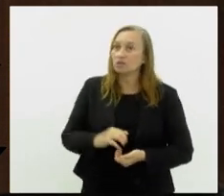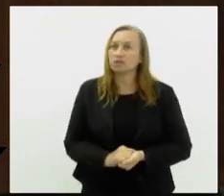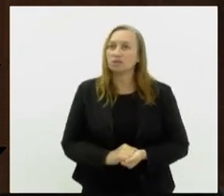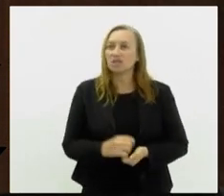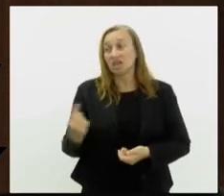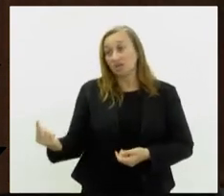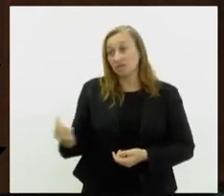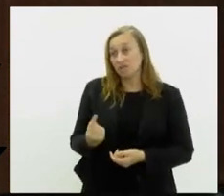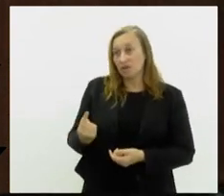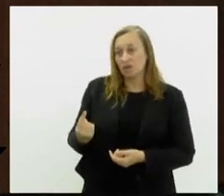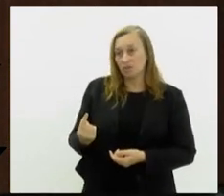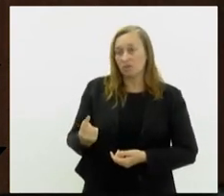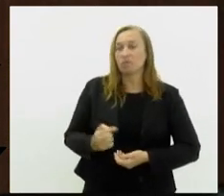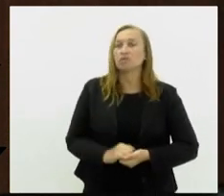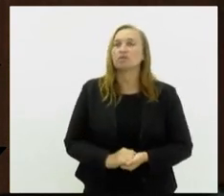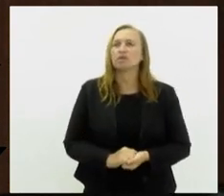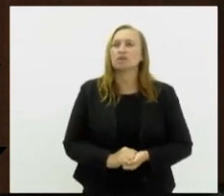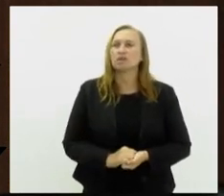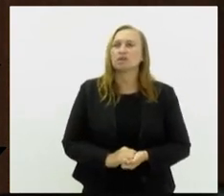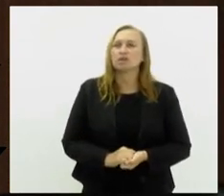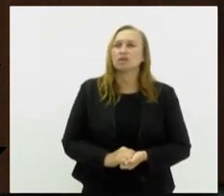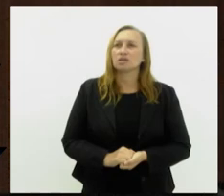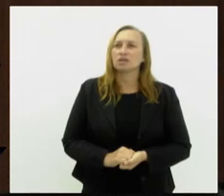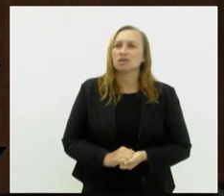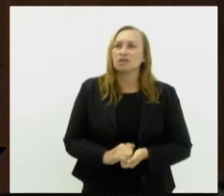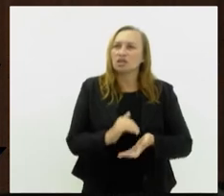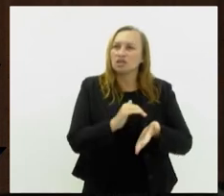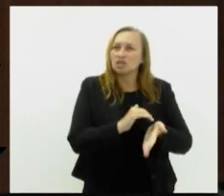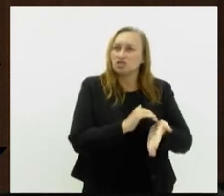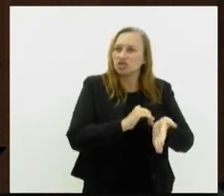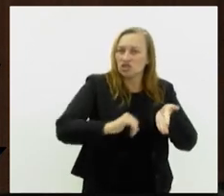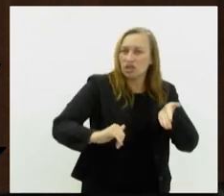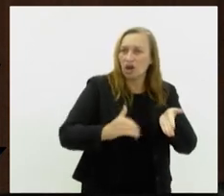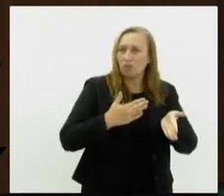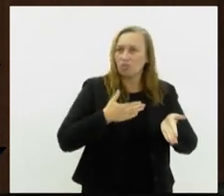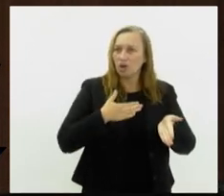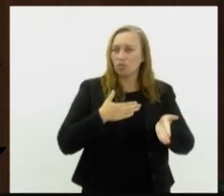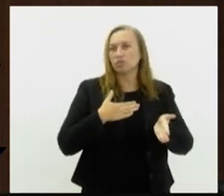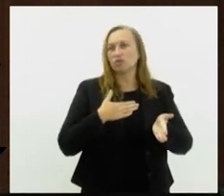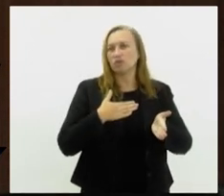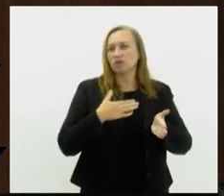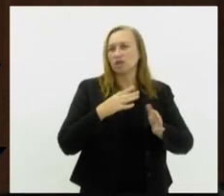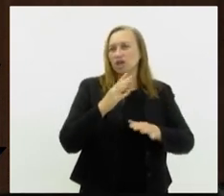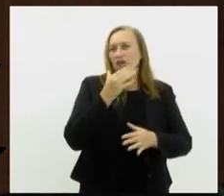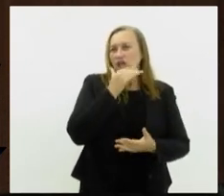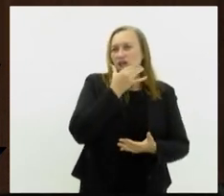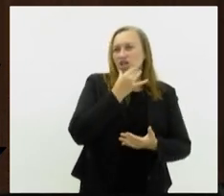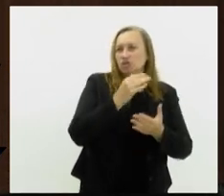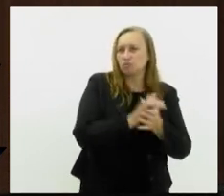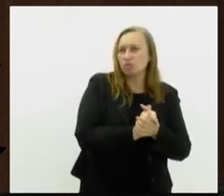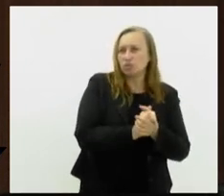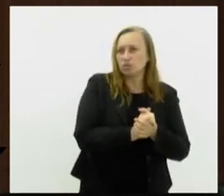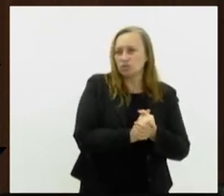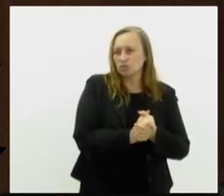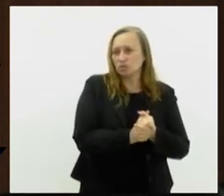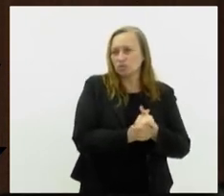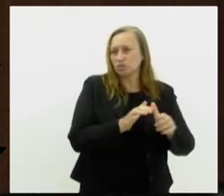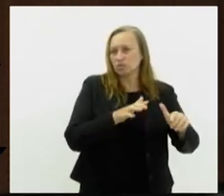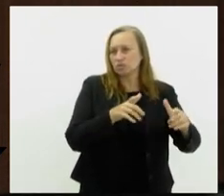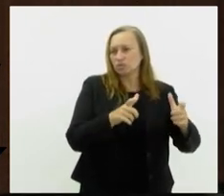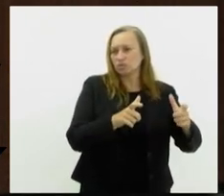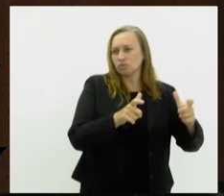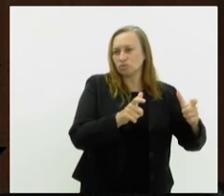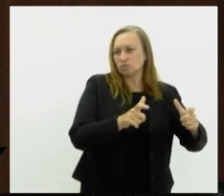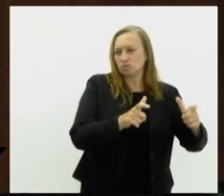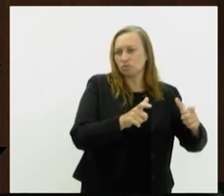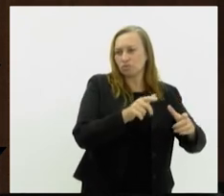com todas as forças tentar tirar o meu marido da nominata do PL. Se ele acha que eu não sei, eu estou sabendo. E para fechar, ontem ele exonerou meu marido